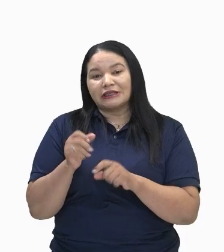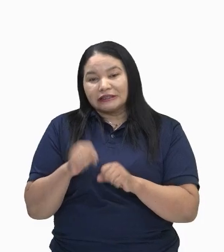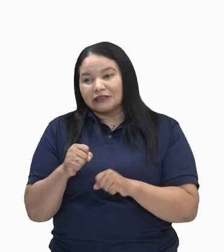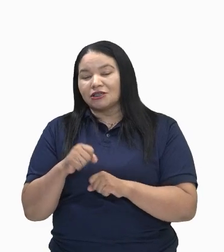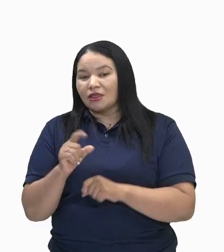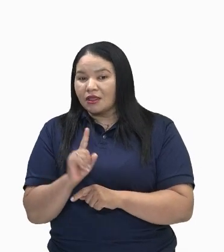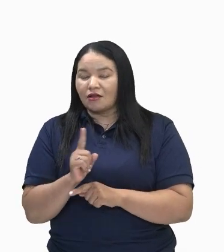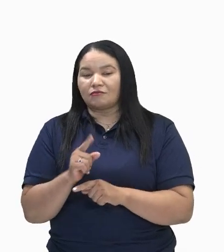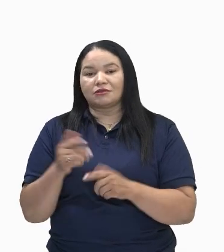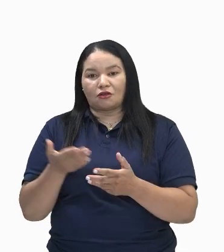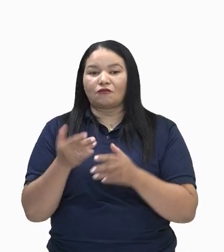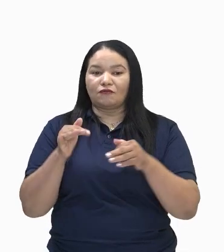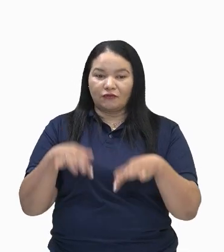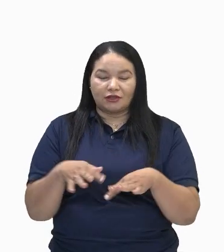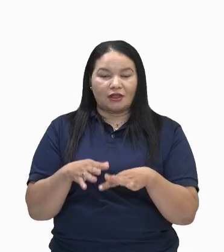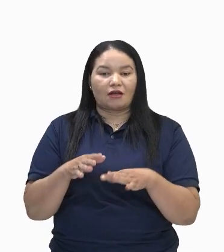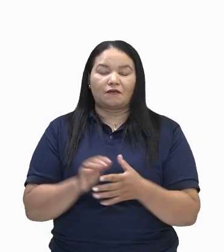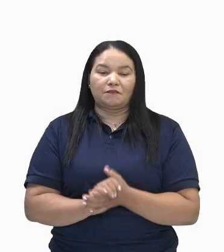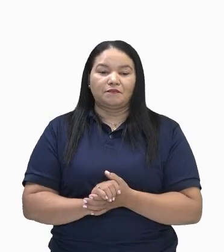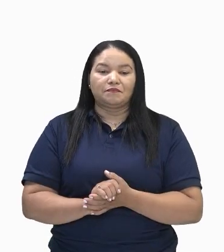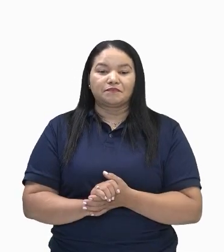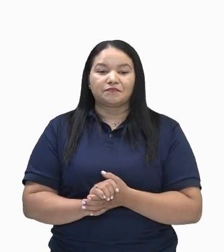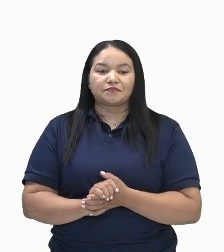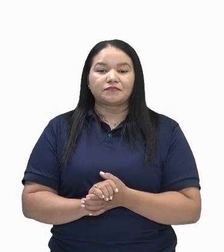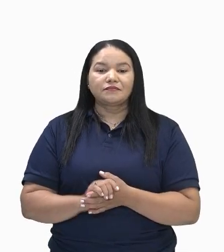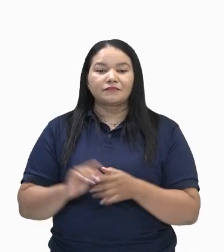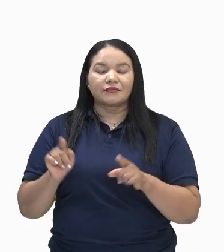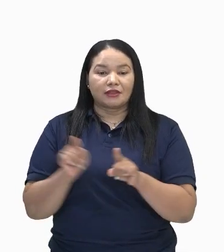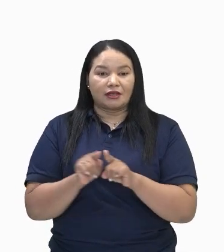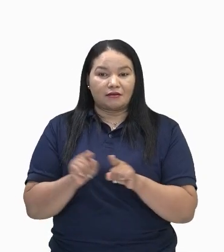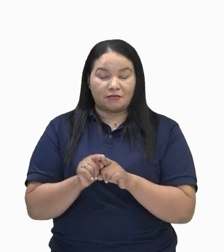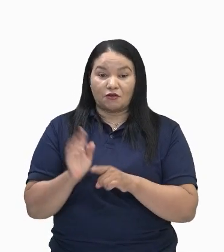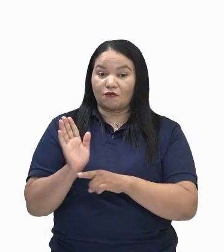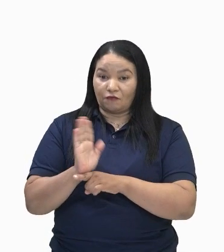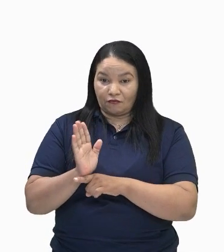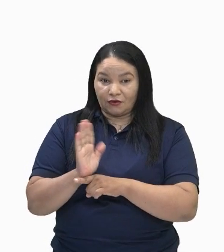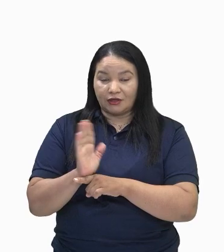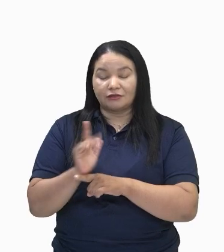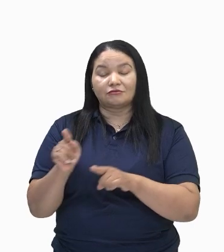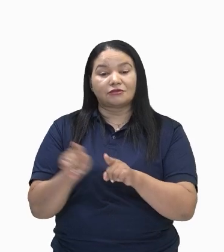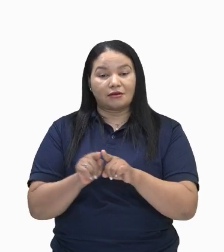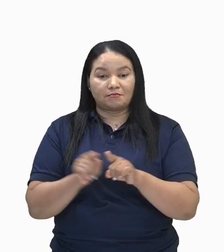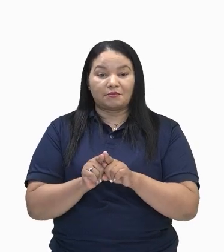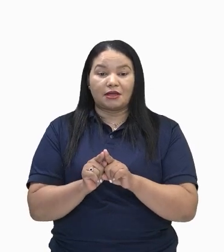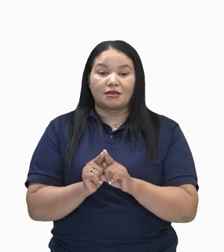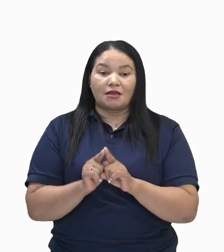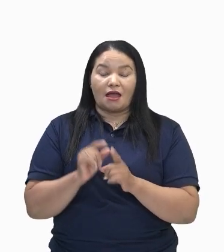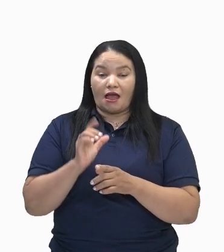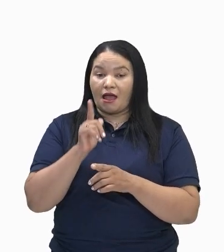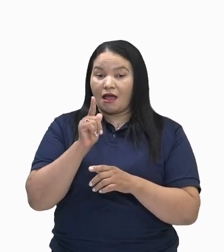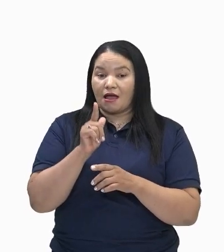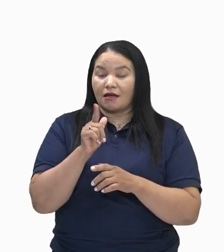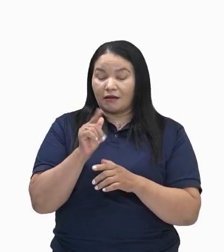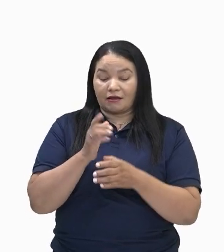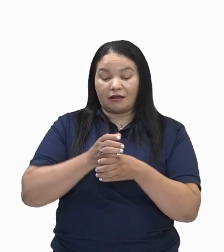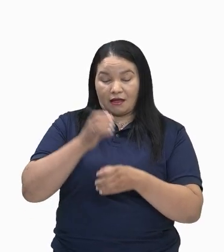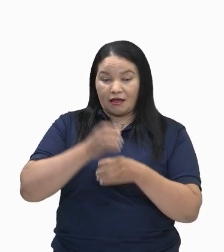maior tensão da narrativa, né? Então, nesse vídeo, a garrafa passa por um longo processo de